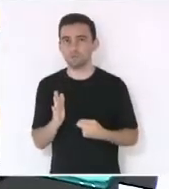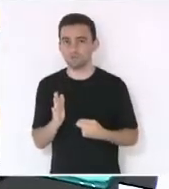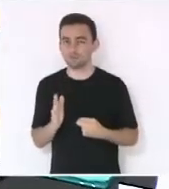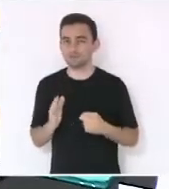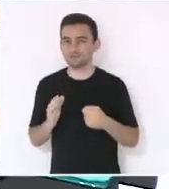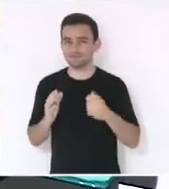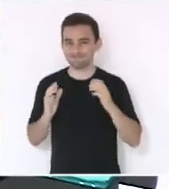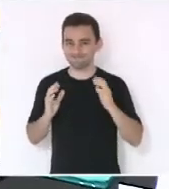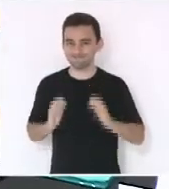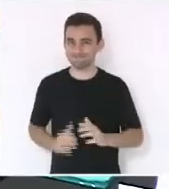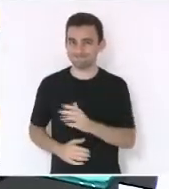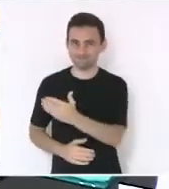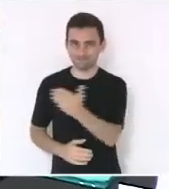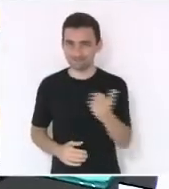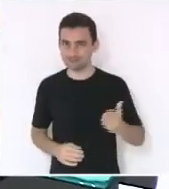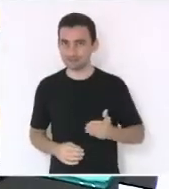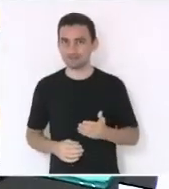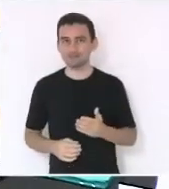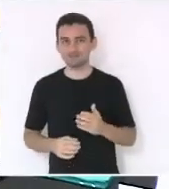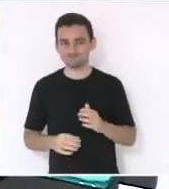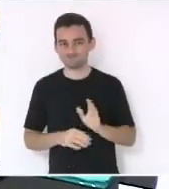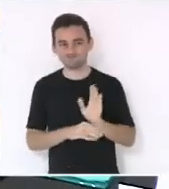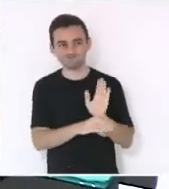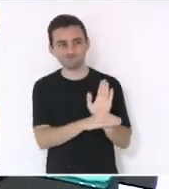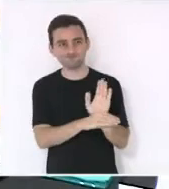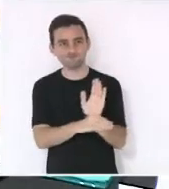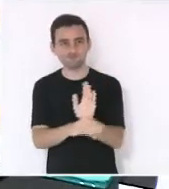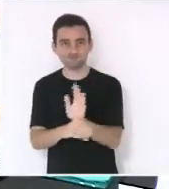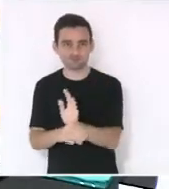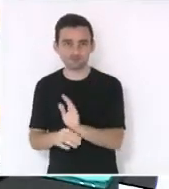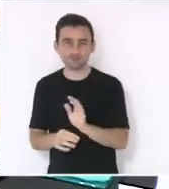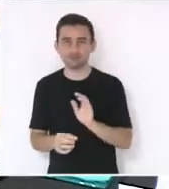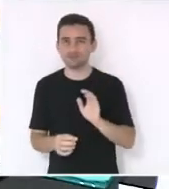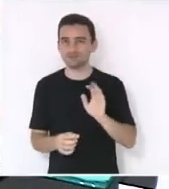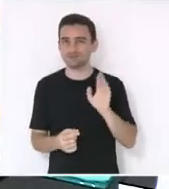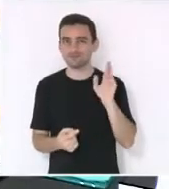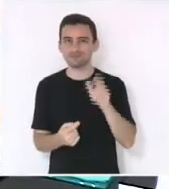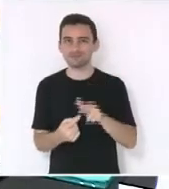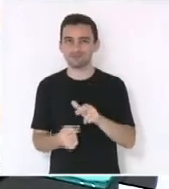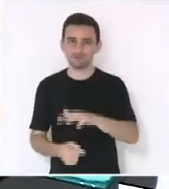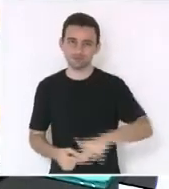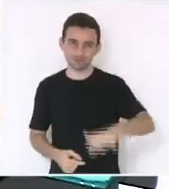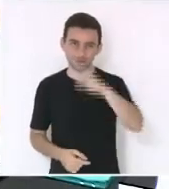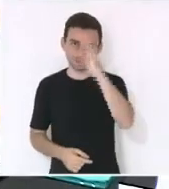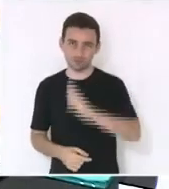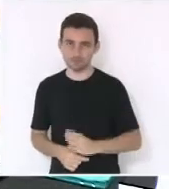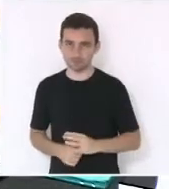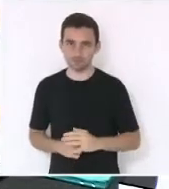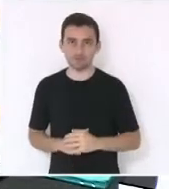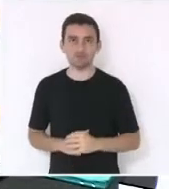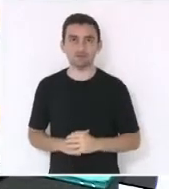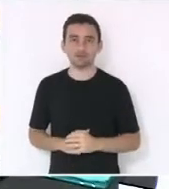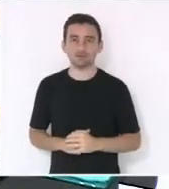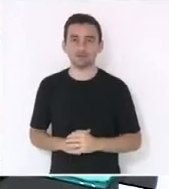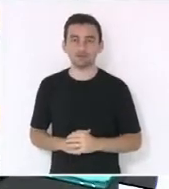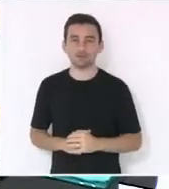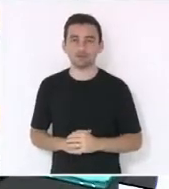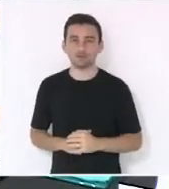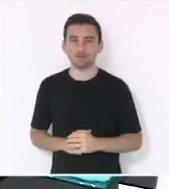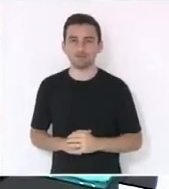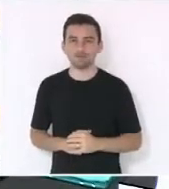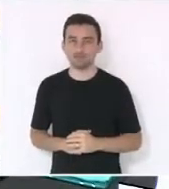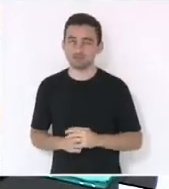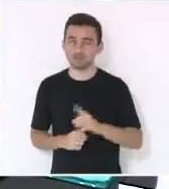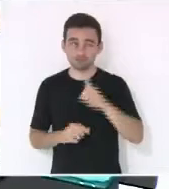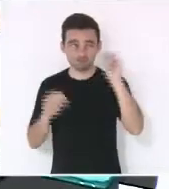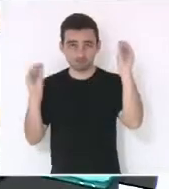cidadania que vocês desenvolvem em nosso estado, sendo uma referência para todo o nosso país. Que Deus abençoe vocês. Continue com essa